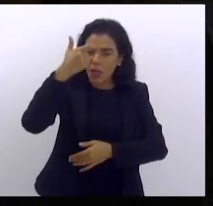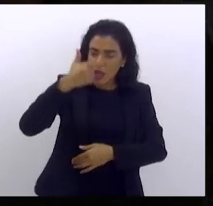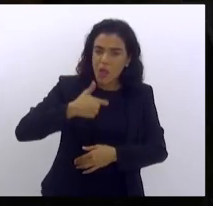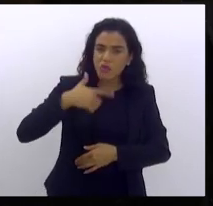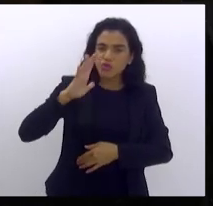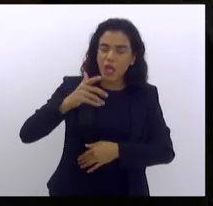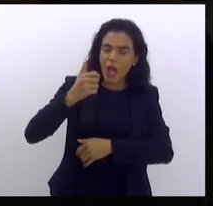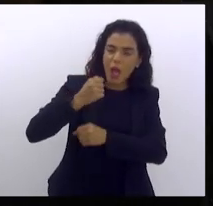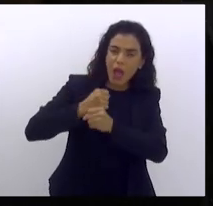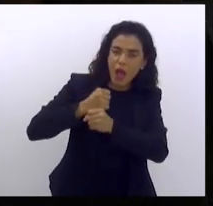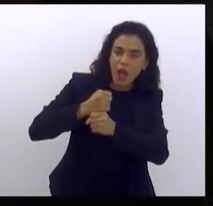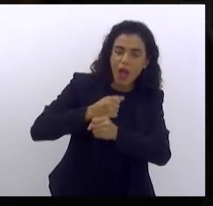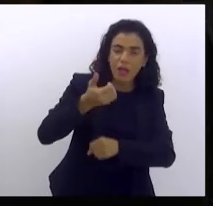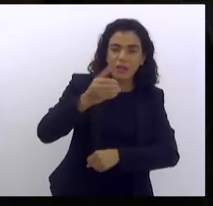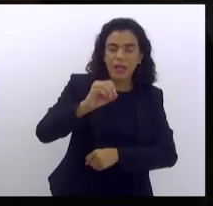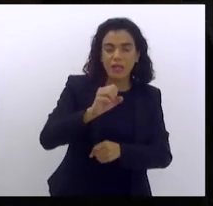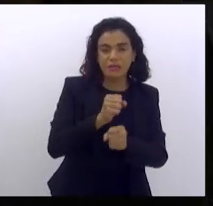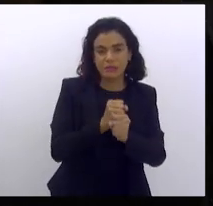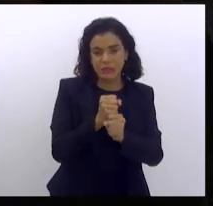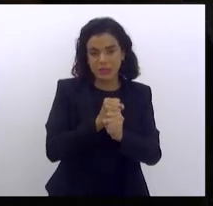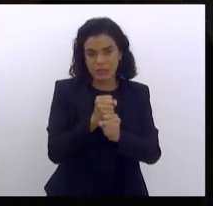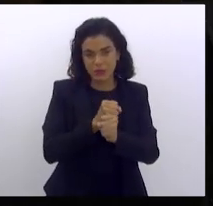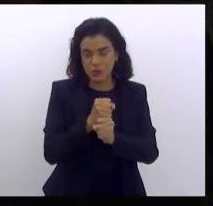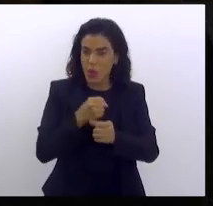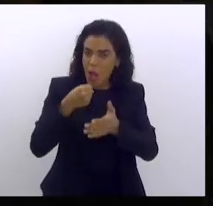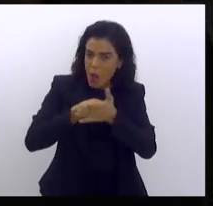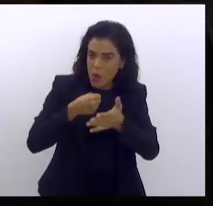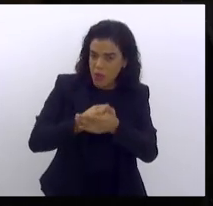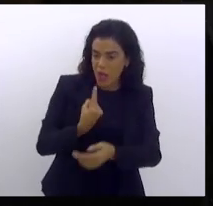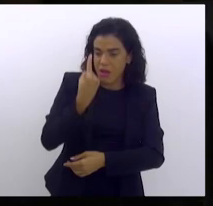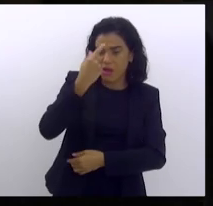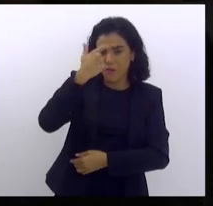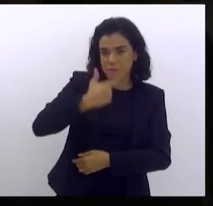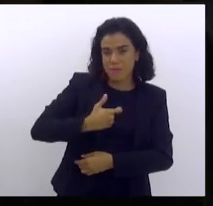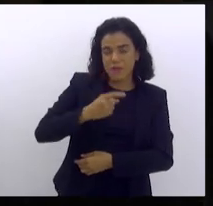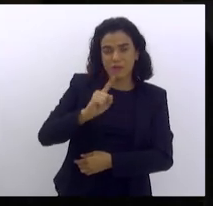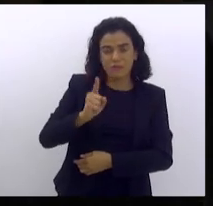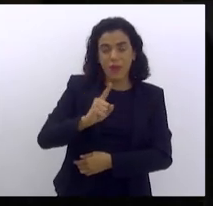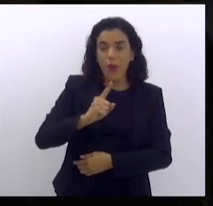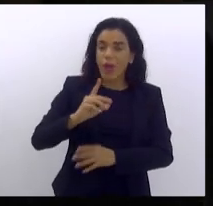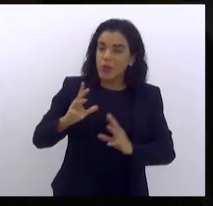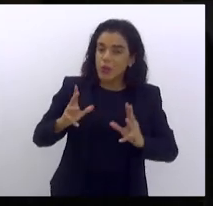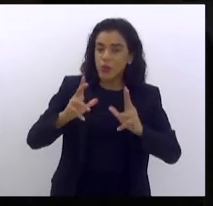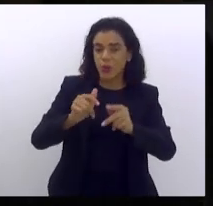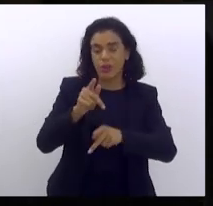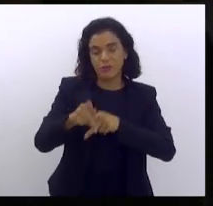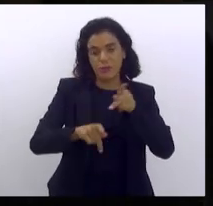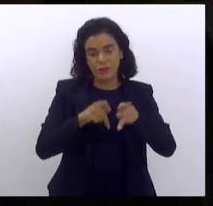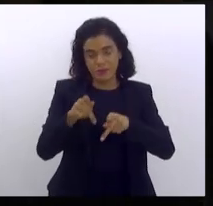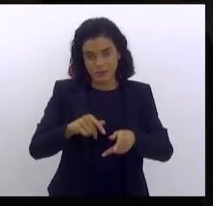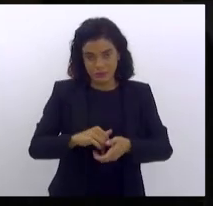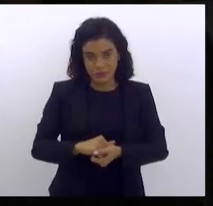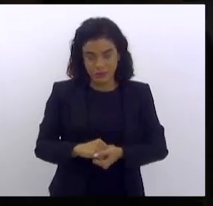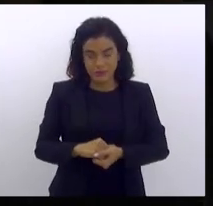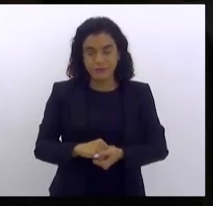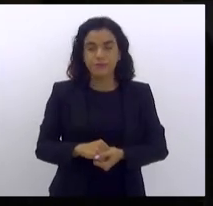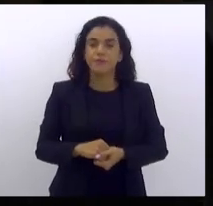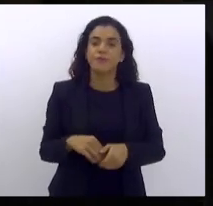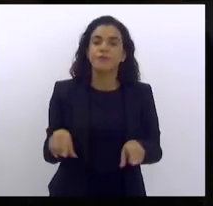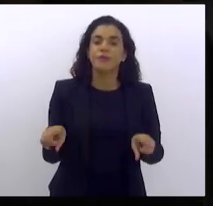historicamente, mas não é uma luta minha, é a luta de todos. Né? Assim eu espero. E